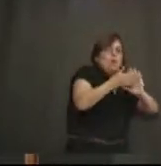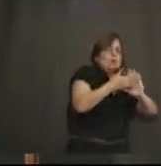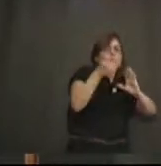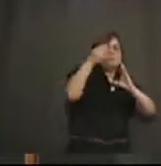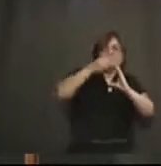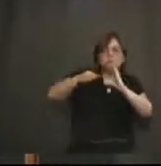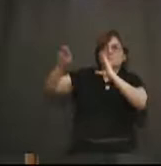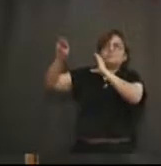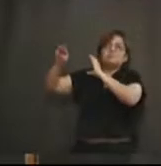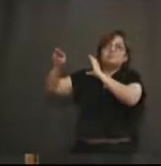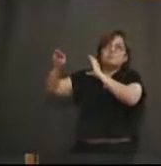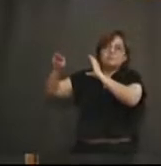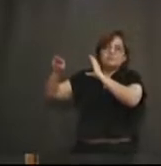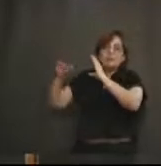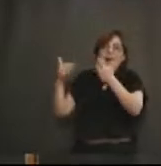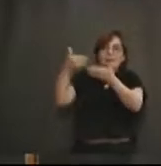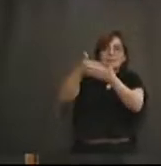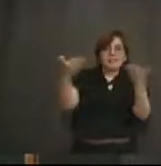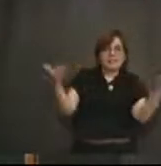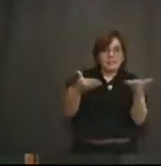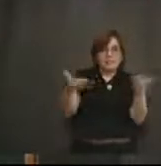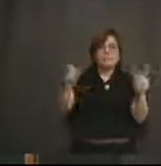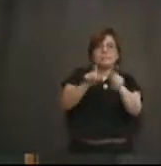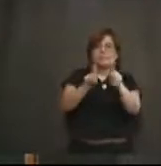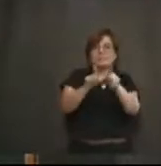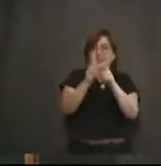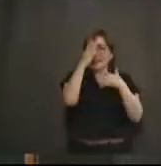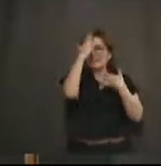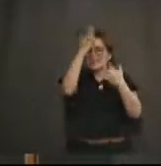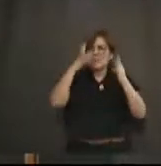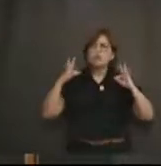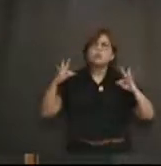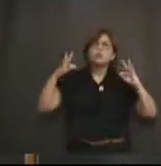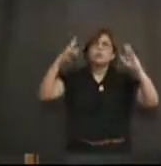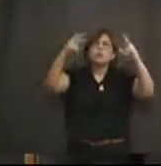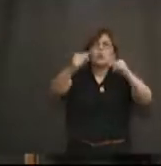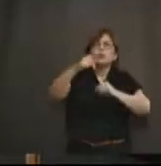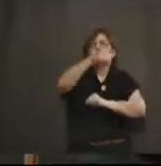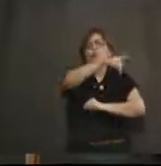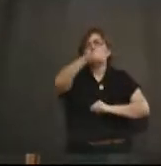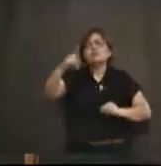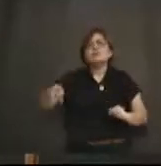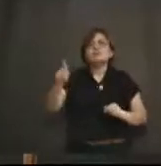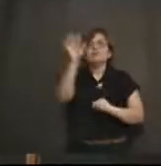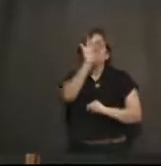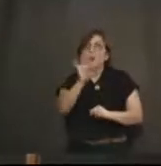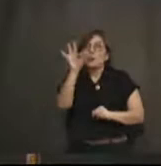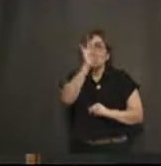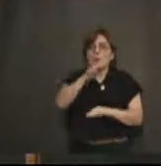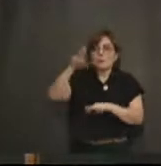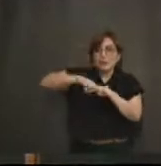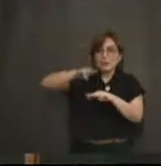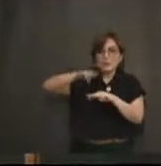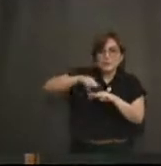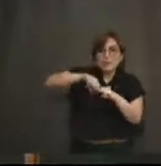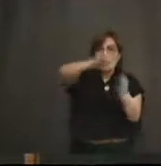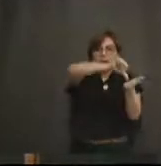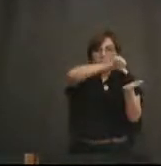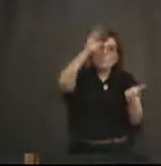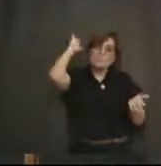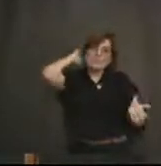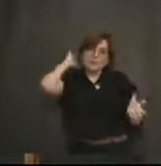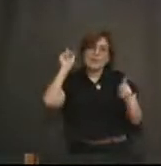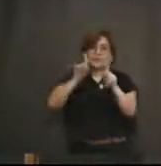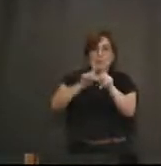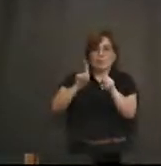da UFPA. Gostaria de agradecer, por fim, a todos os professores da Faculdade de Matemática do campus de Belém e de campus do